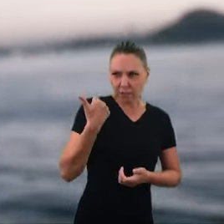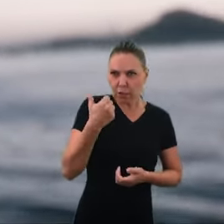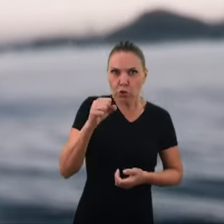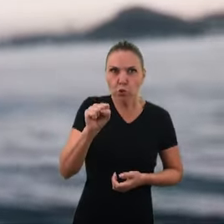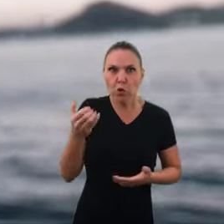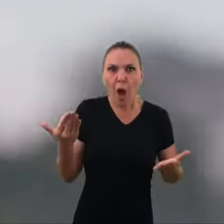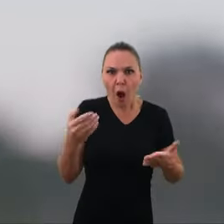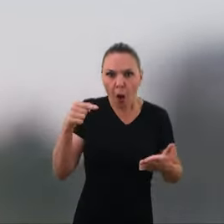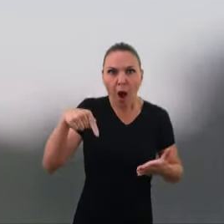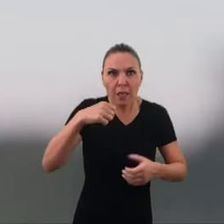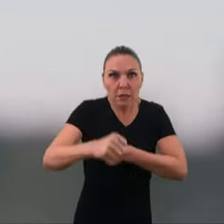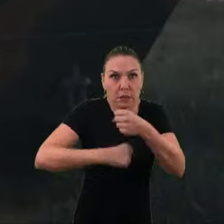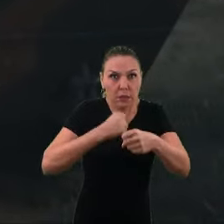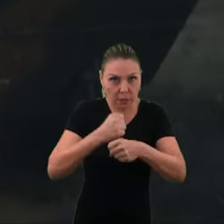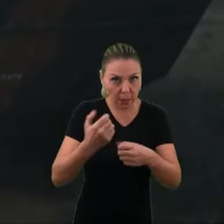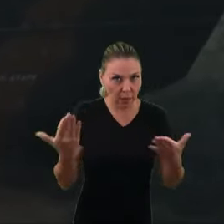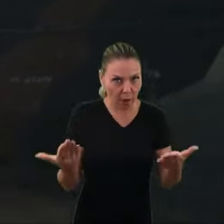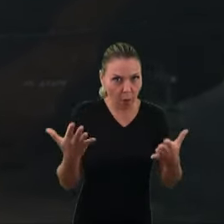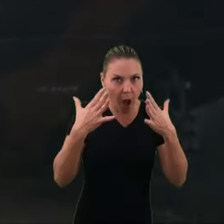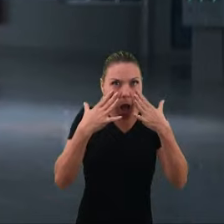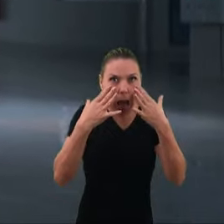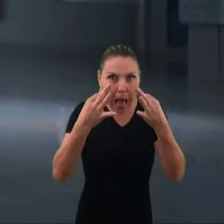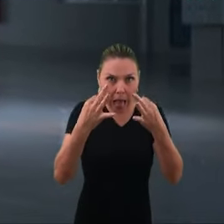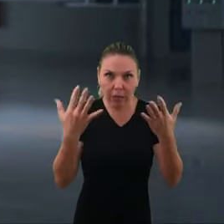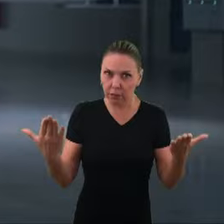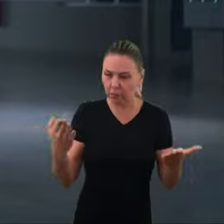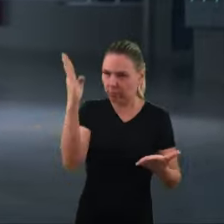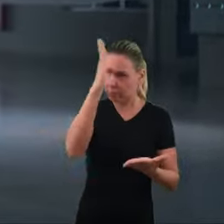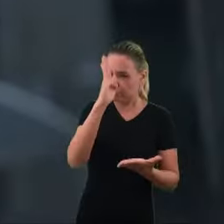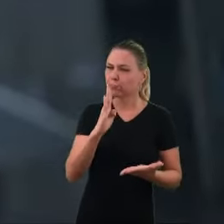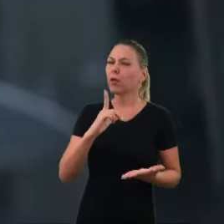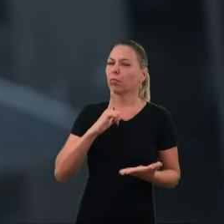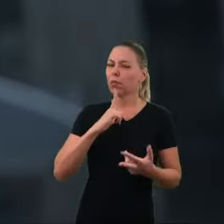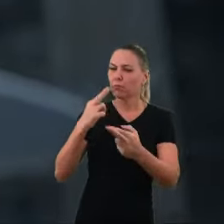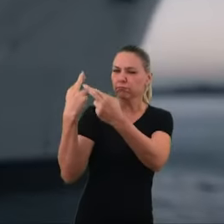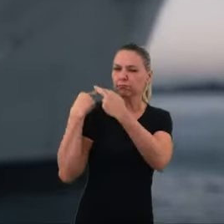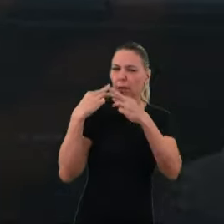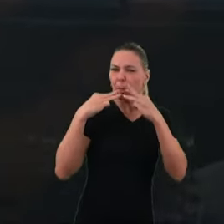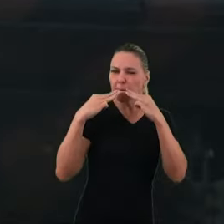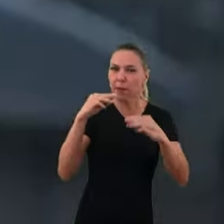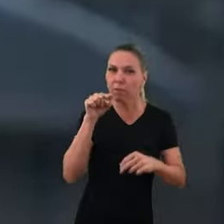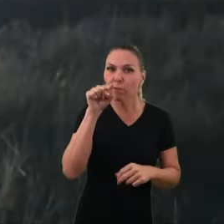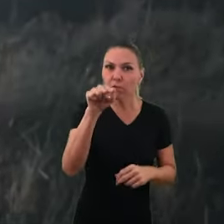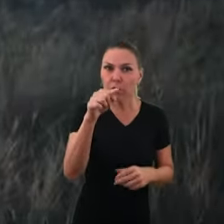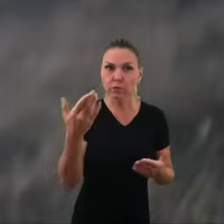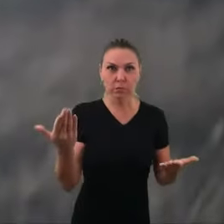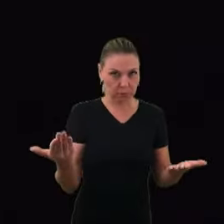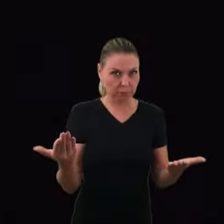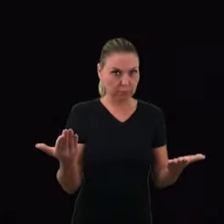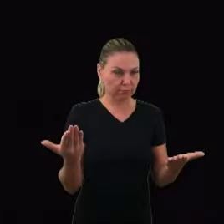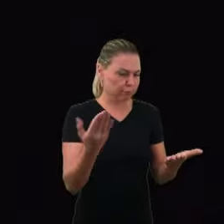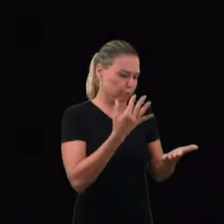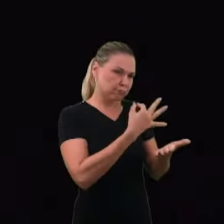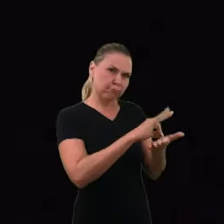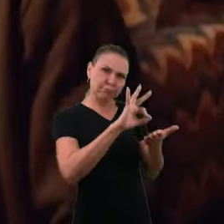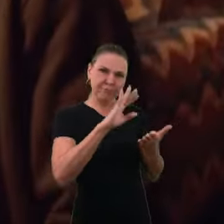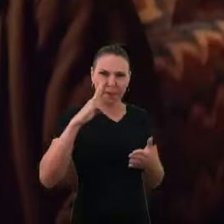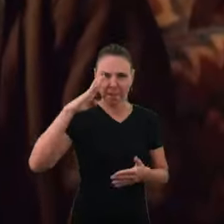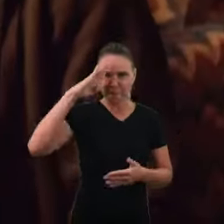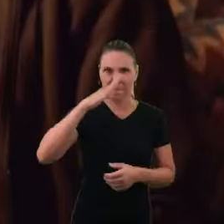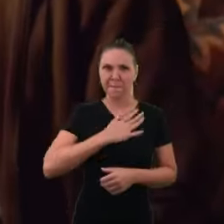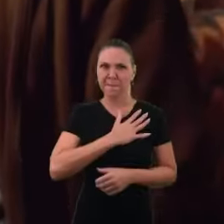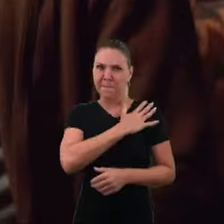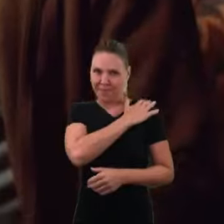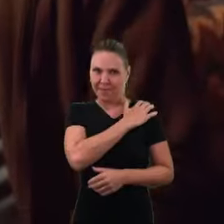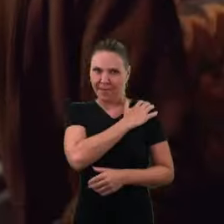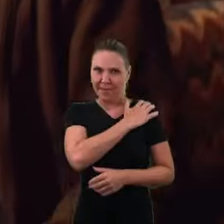completa 18 anos este ano, atenção, o Brasil tem uma missão para você. O alistamento